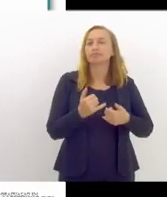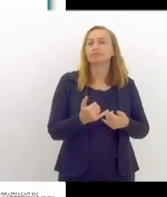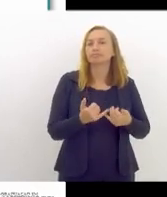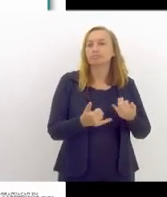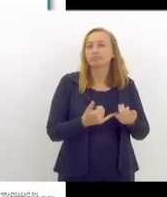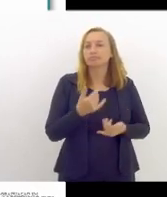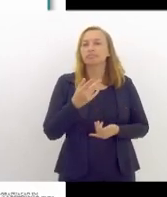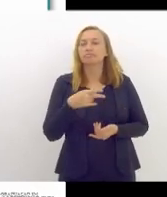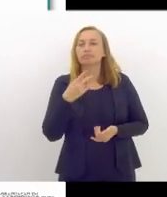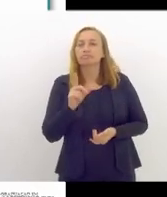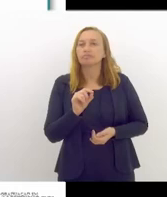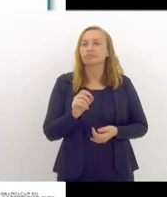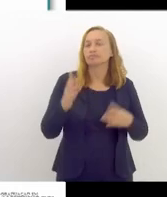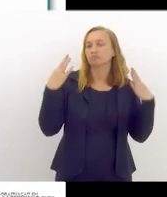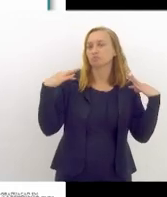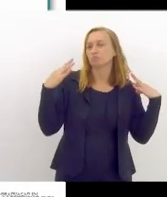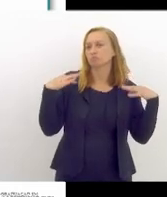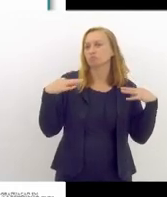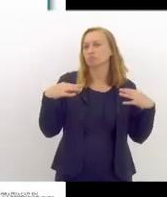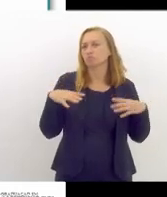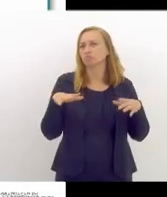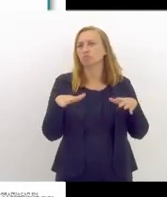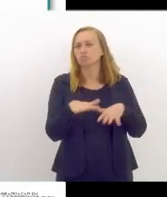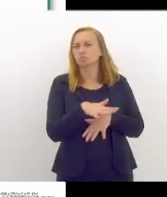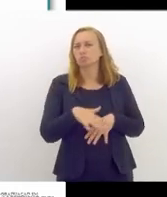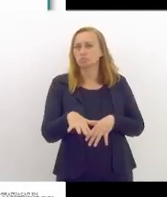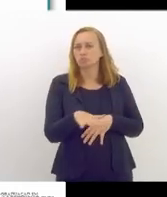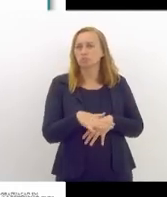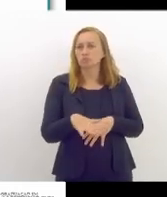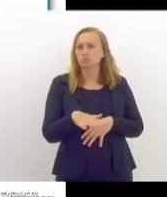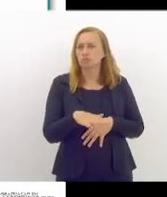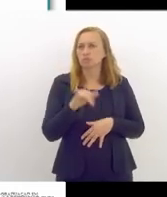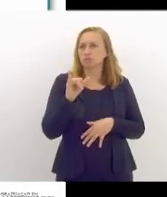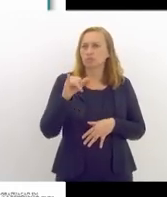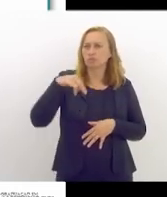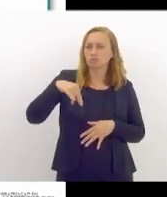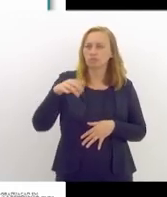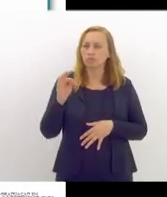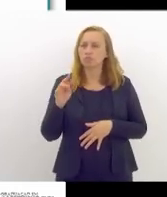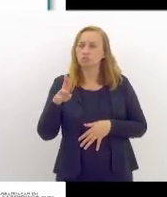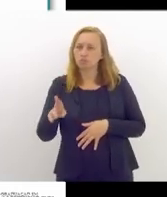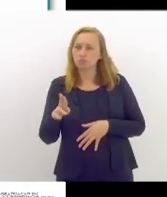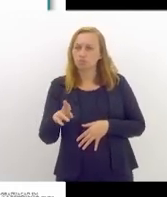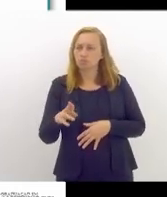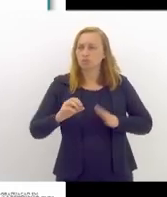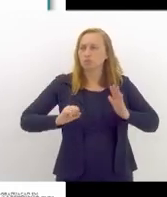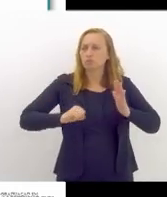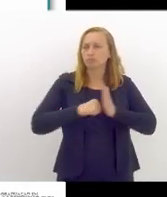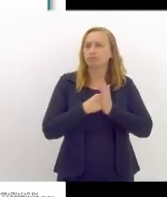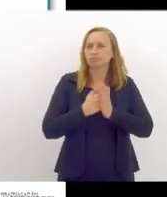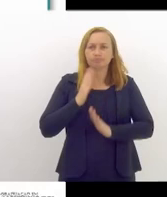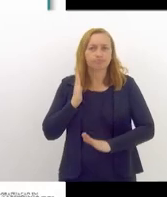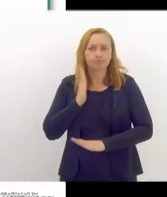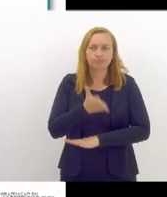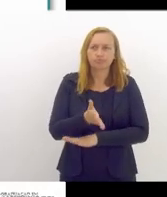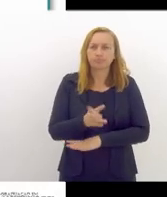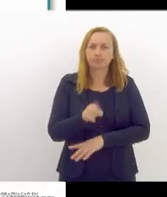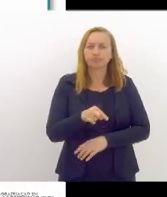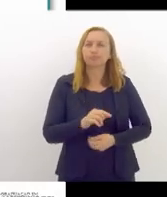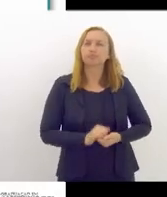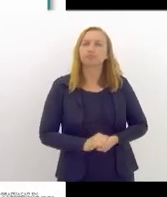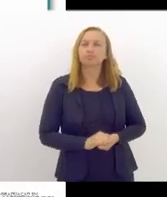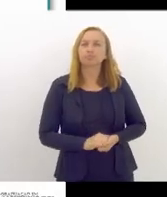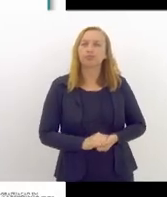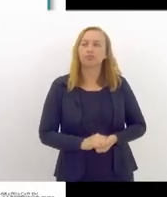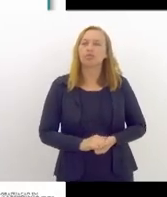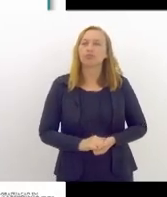que o turismo ele não é um setor indutor ele é um setor induzido ou seja ele tem um impacto indireto né ele